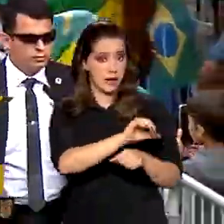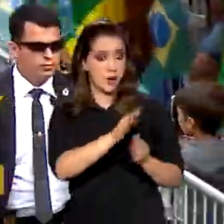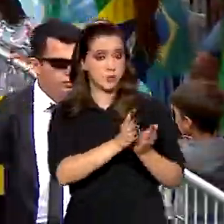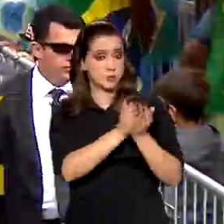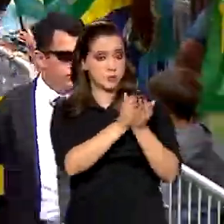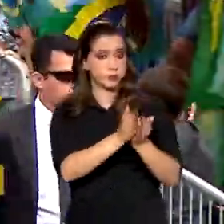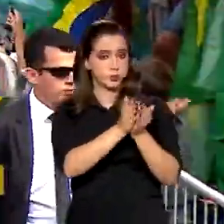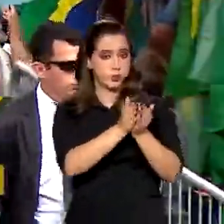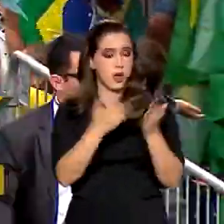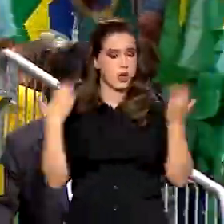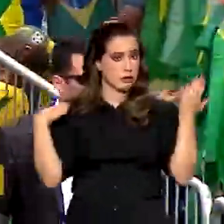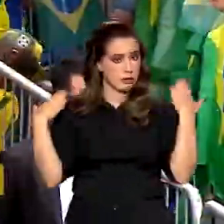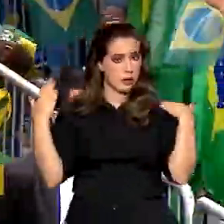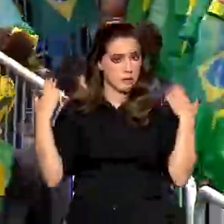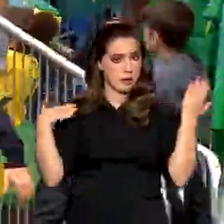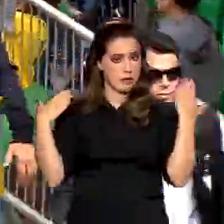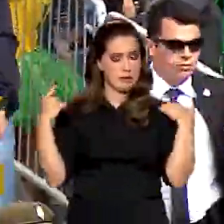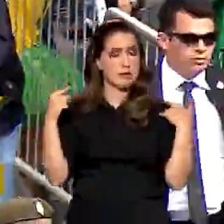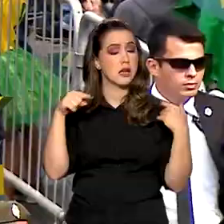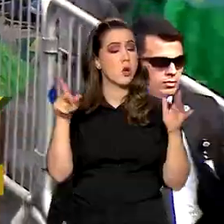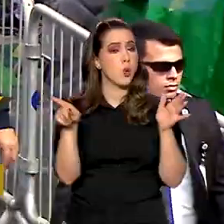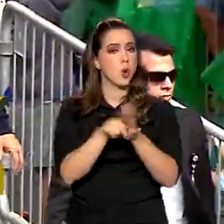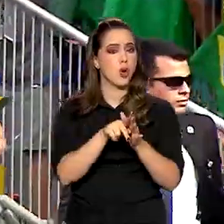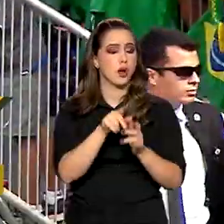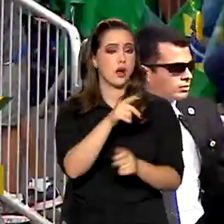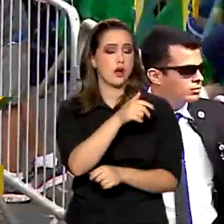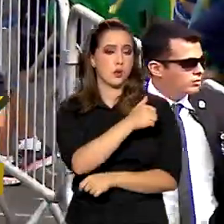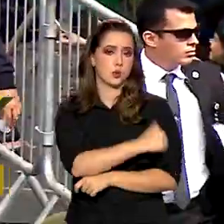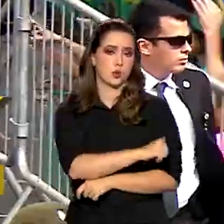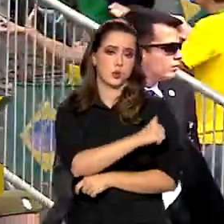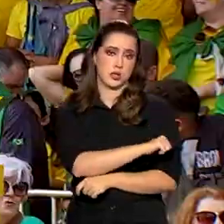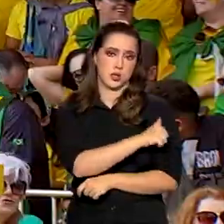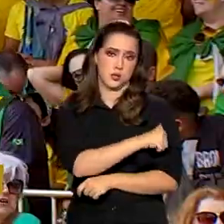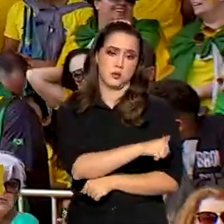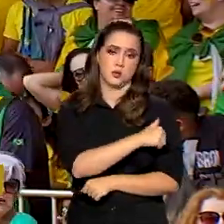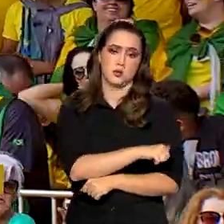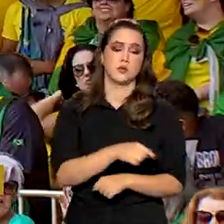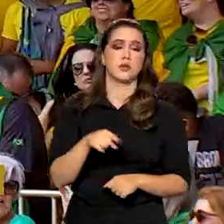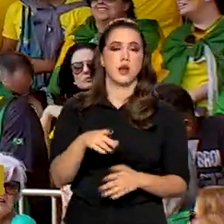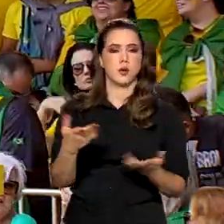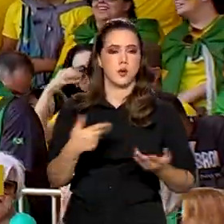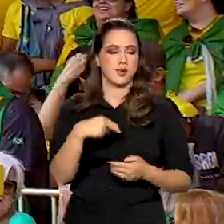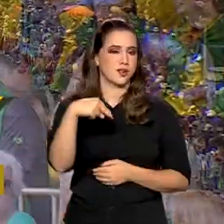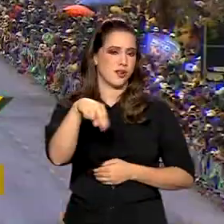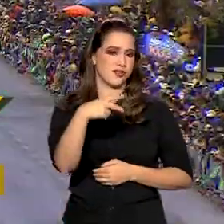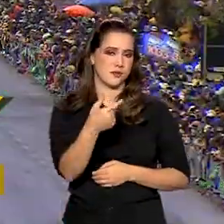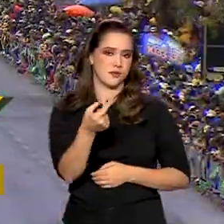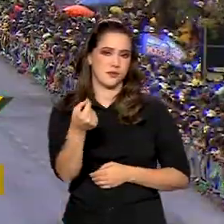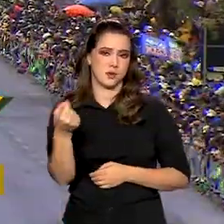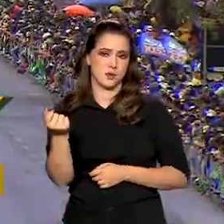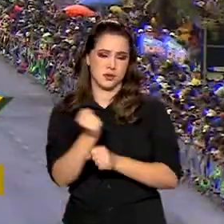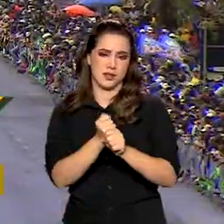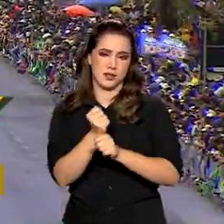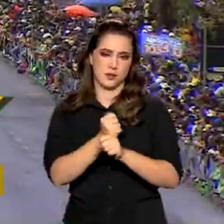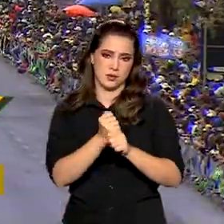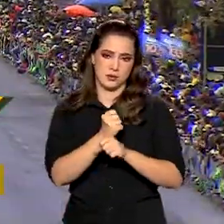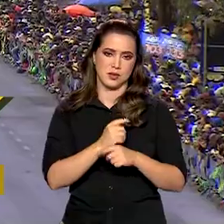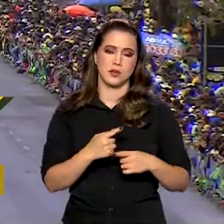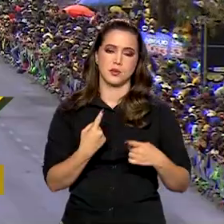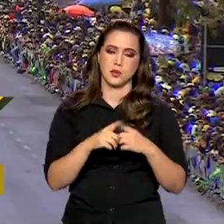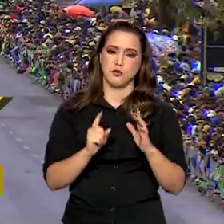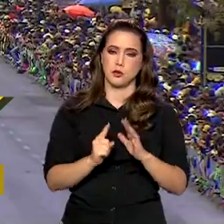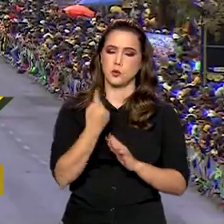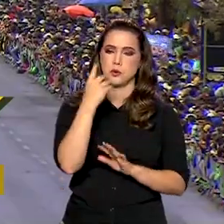que por sinal esse ano está completando também 200 anos, agora em novembro, foi uma das primeiras ações do governo